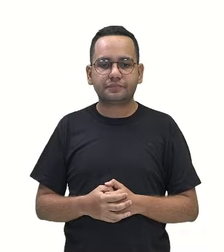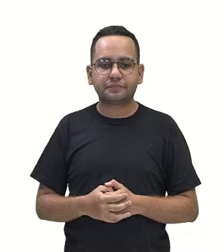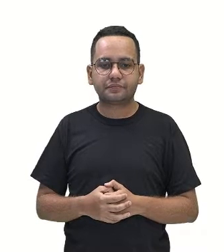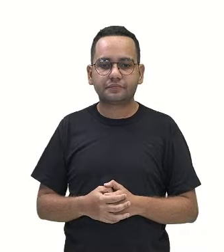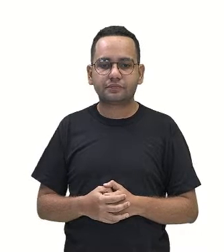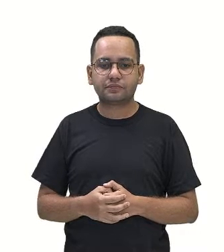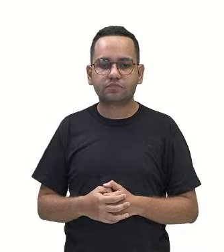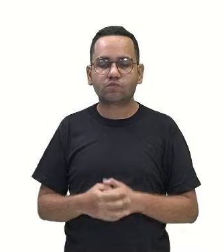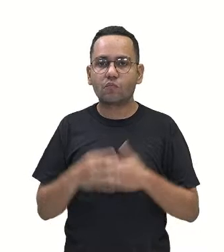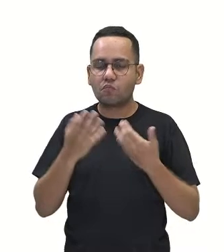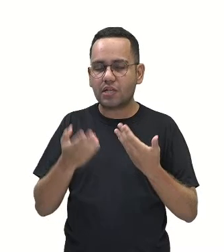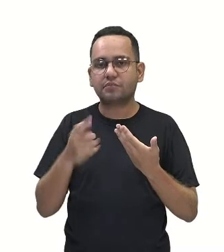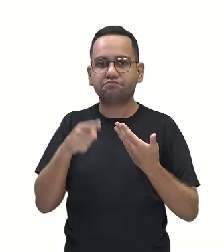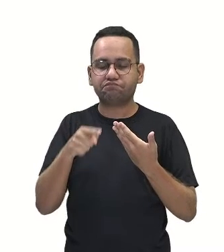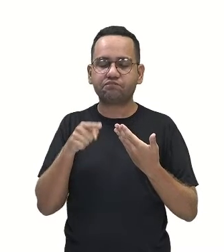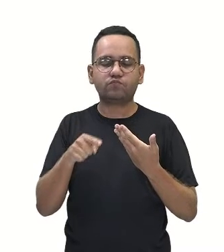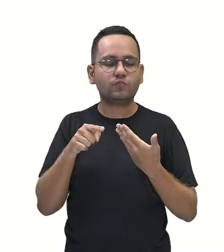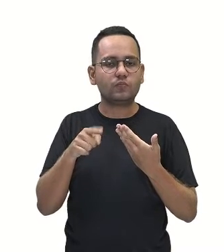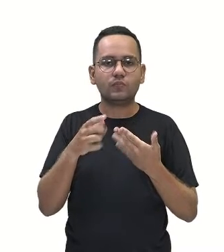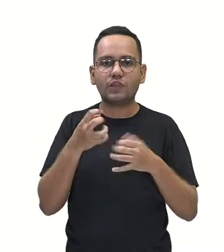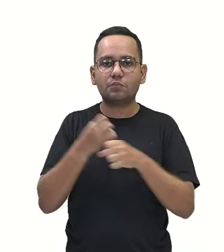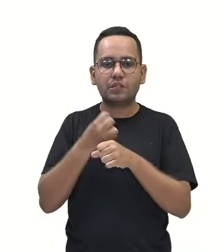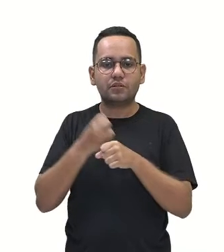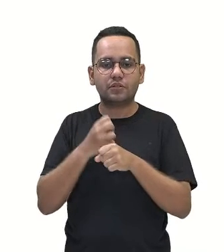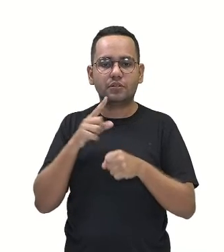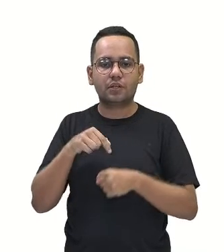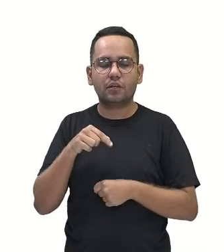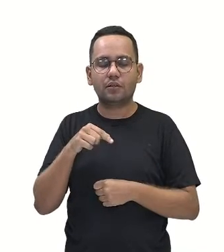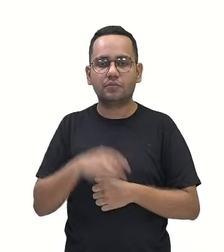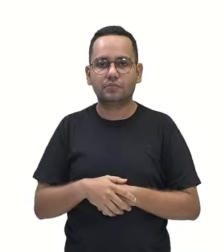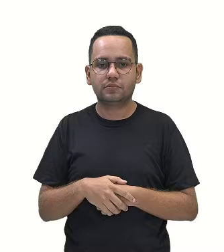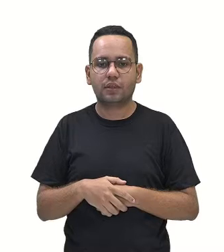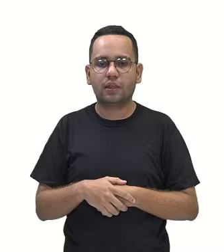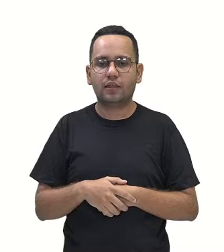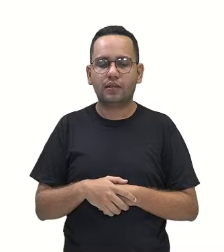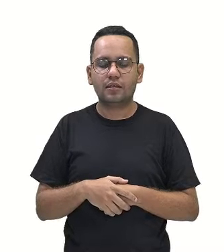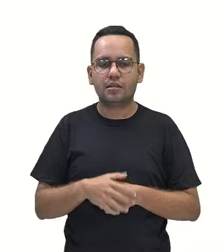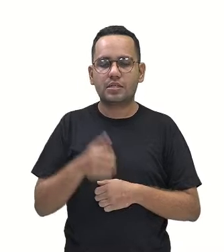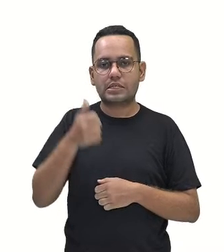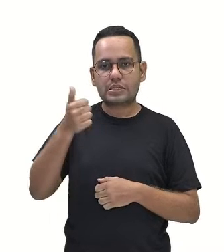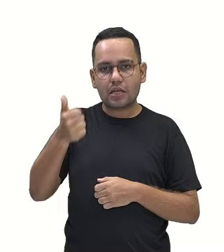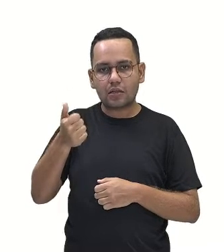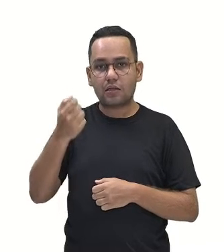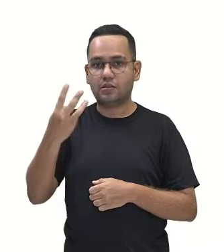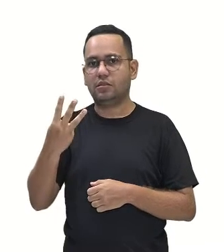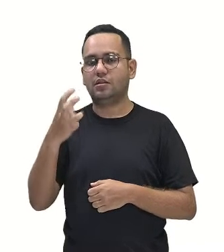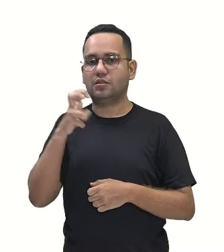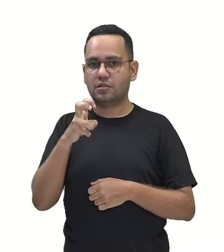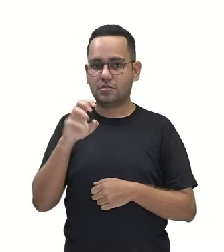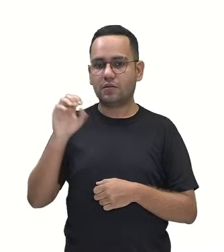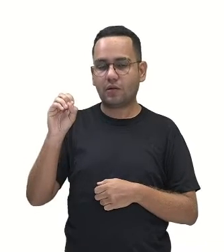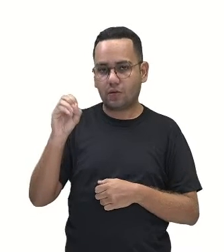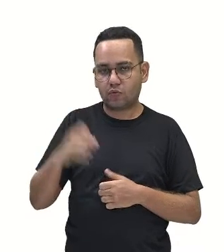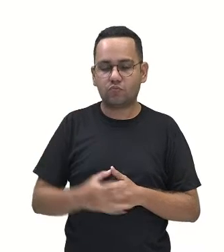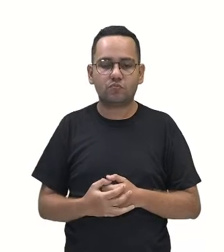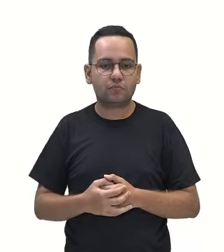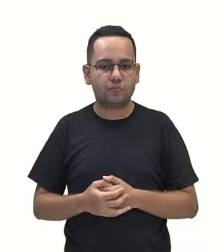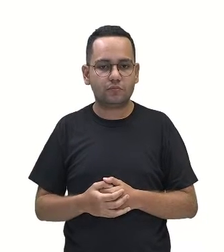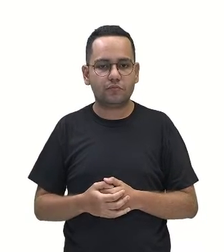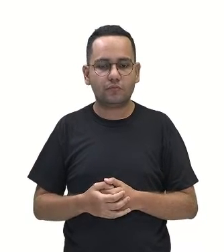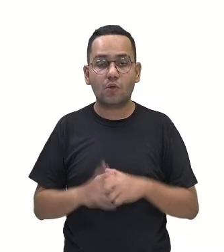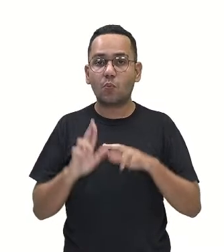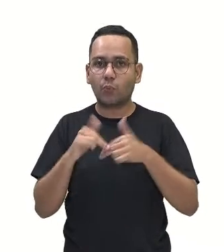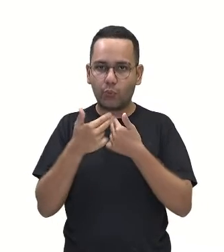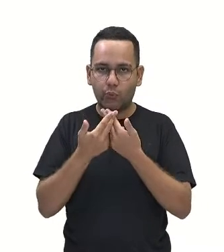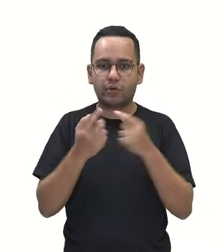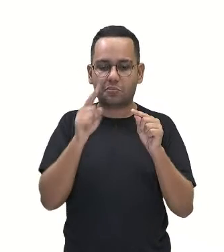octógono é igual a 135 graus. Então, todos esses 8 ângulos